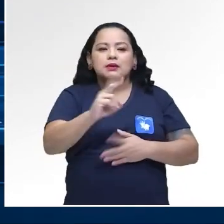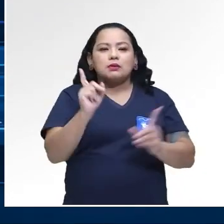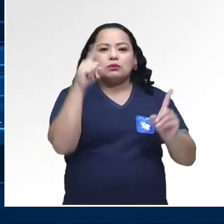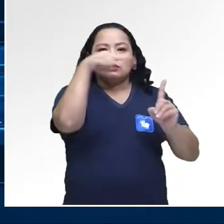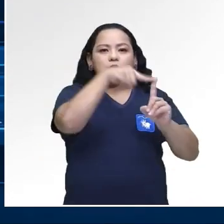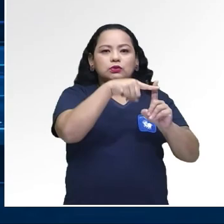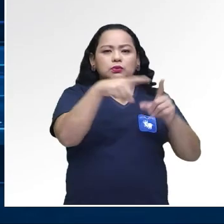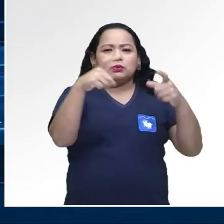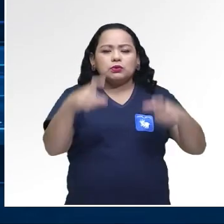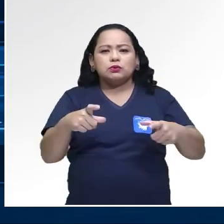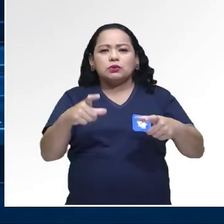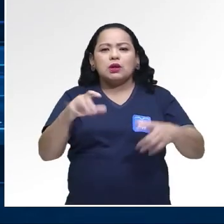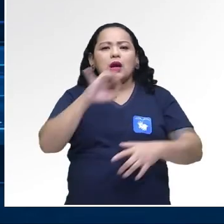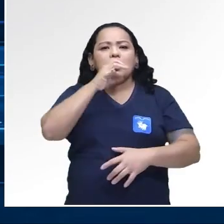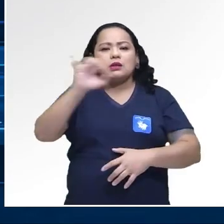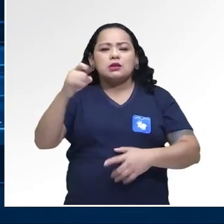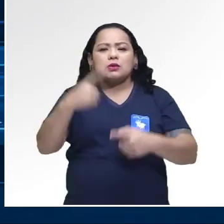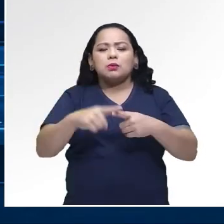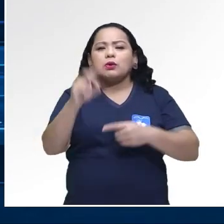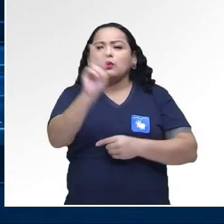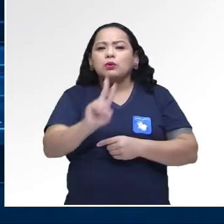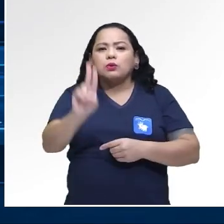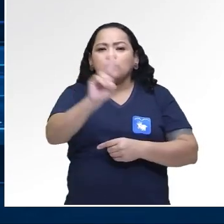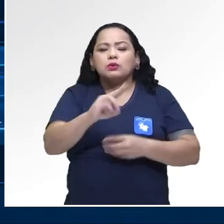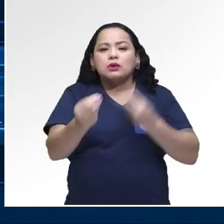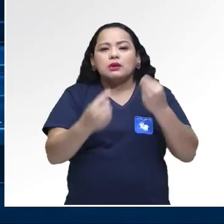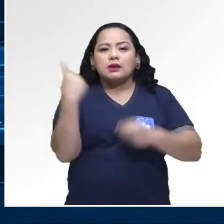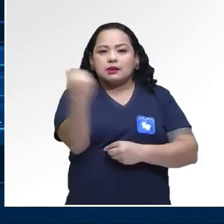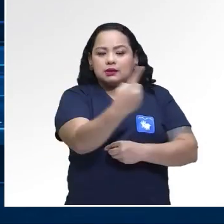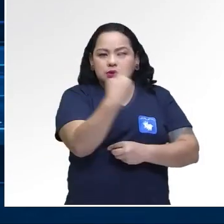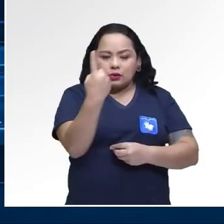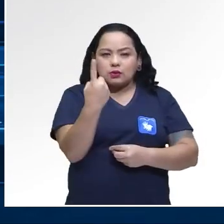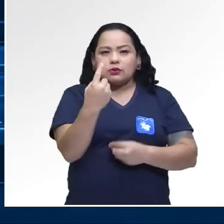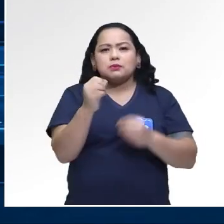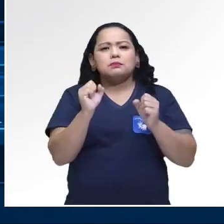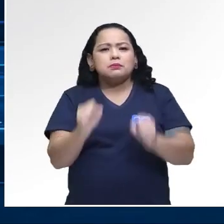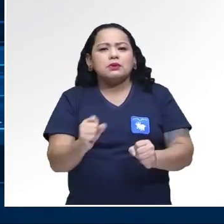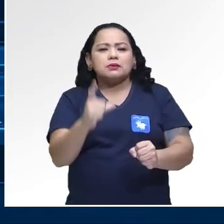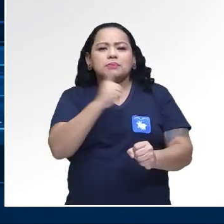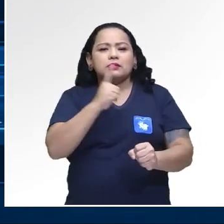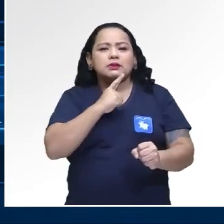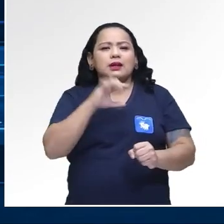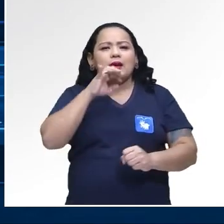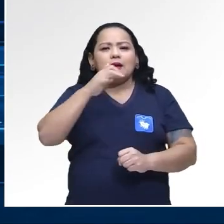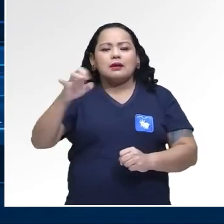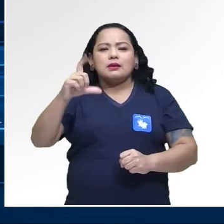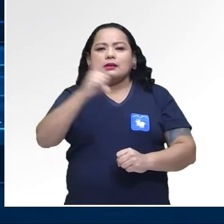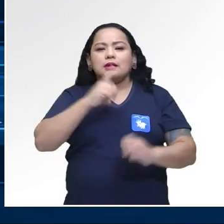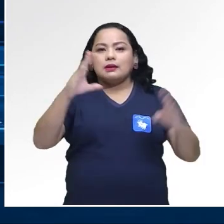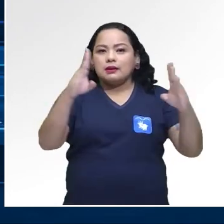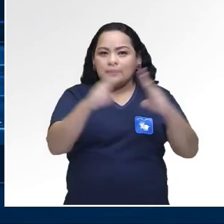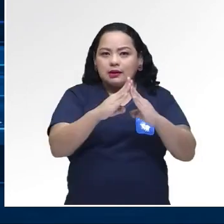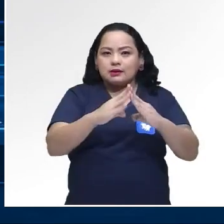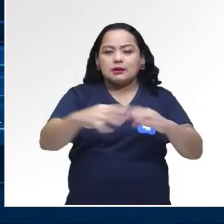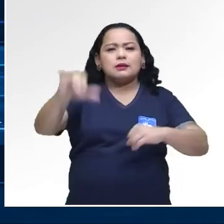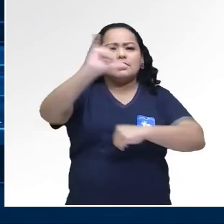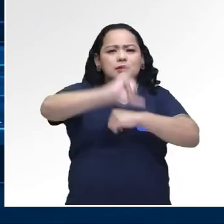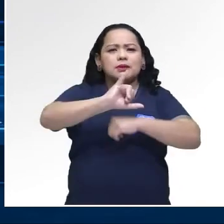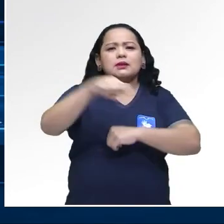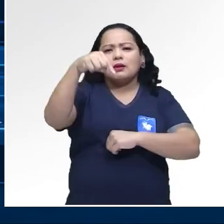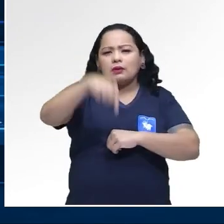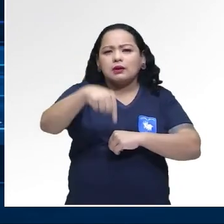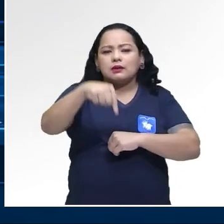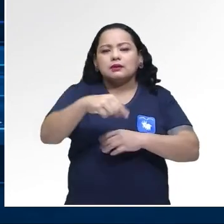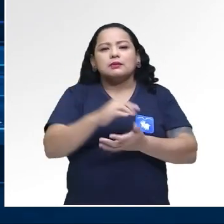de usinas que são utilizadas para que a gente tenha eletricidade na nossa capital. Né? A gente